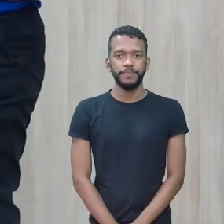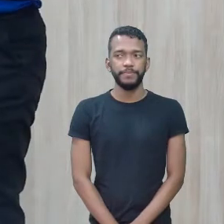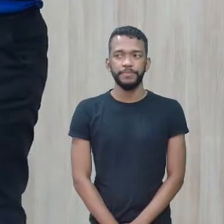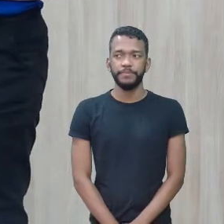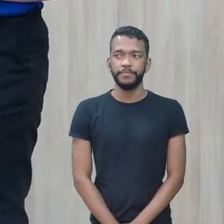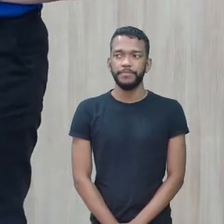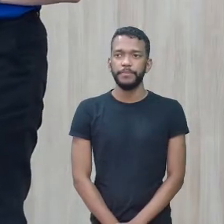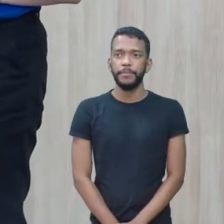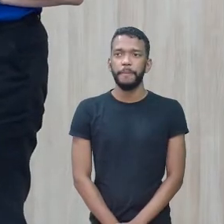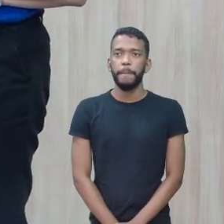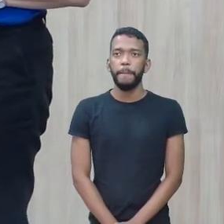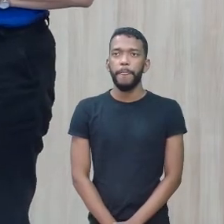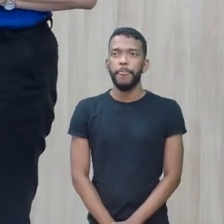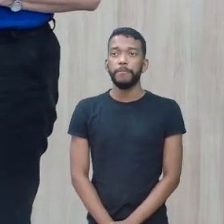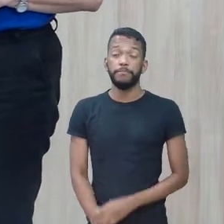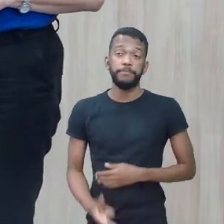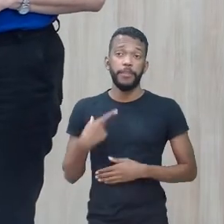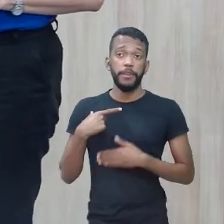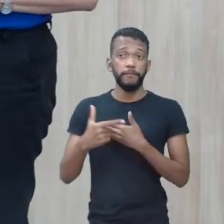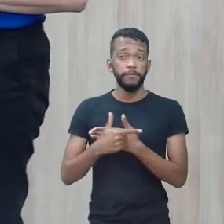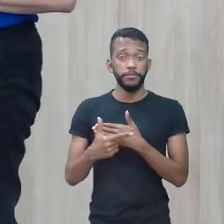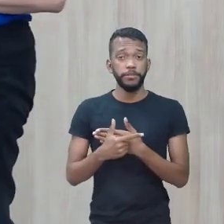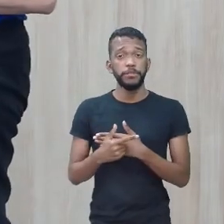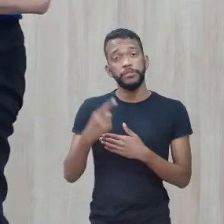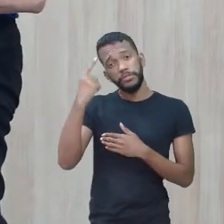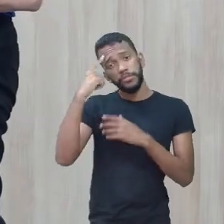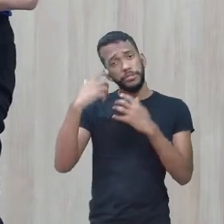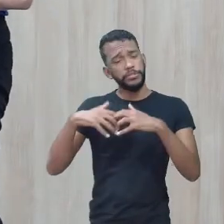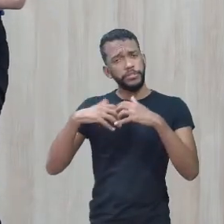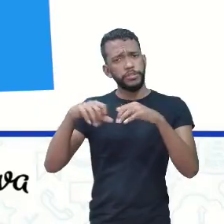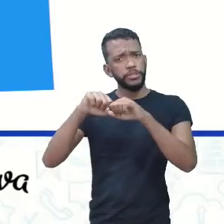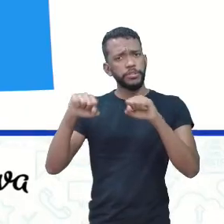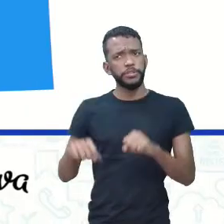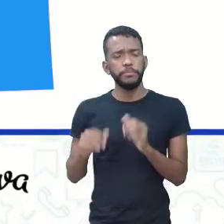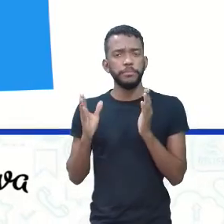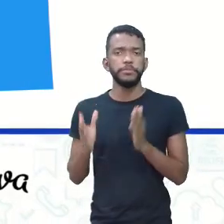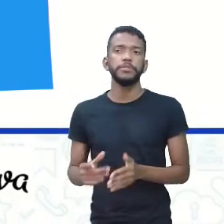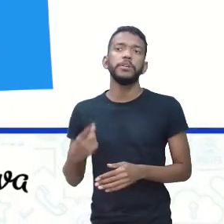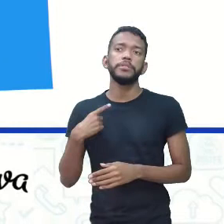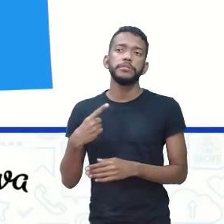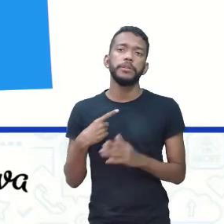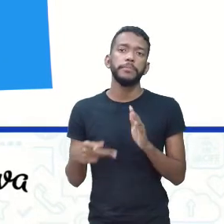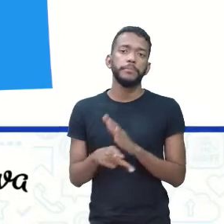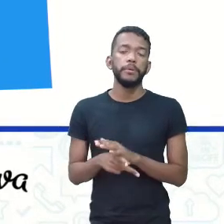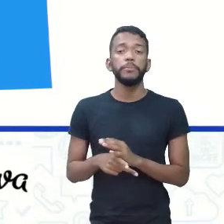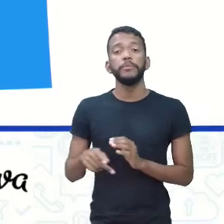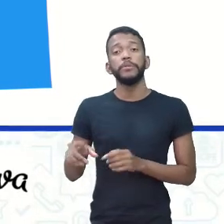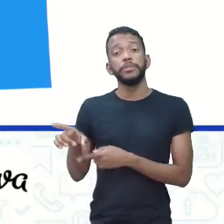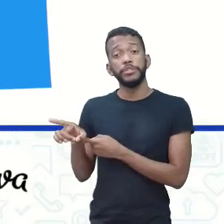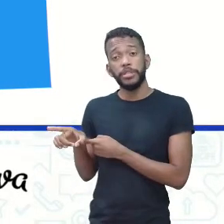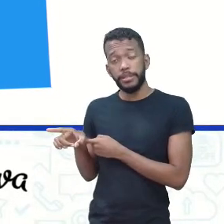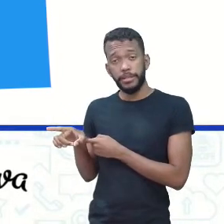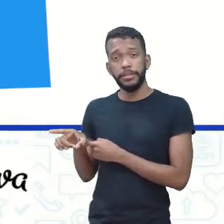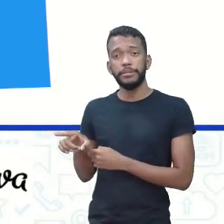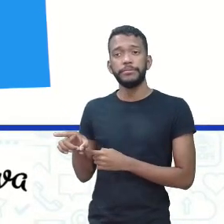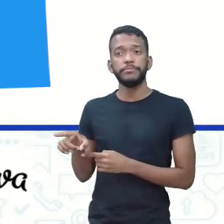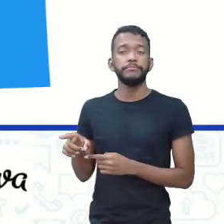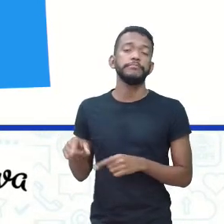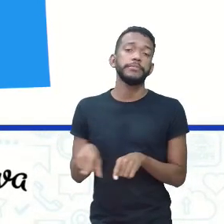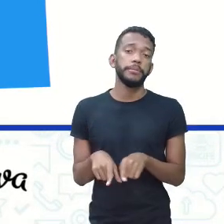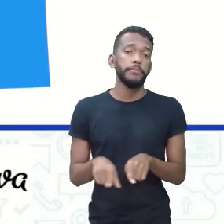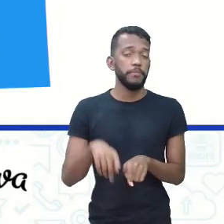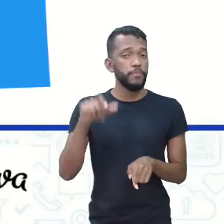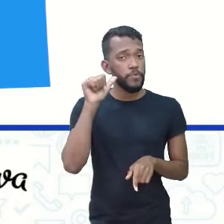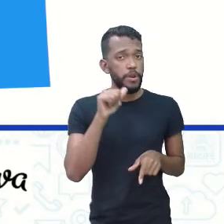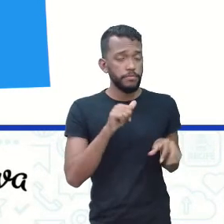E aqui a função do sistema reprodutor. Tanto o sistema genital masculino quanto o